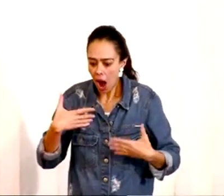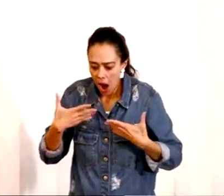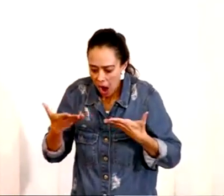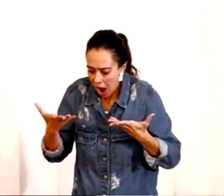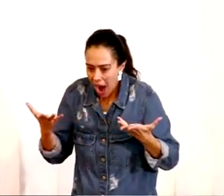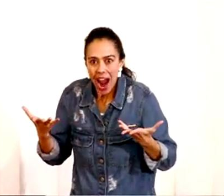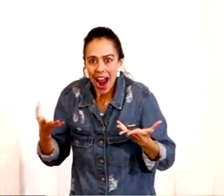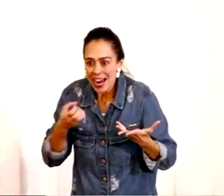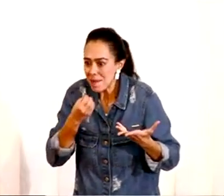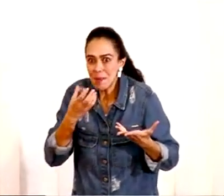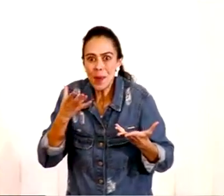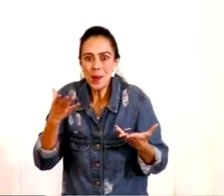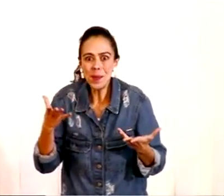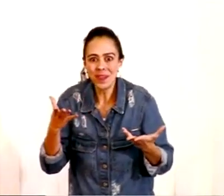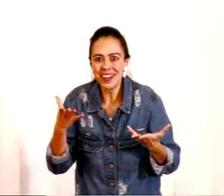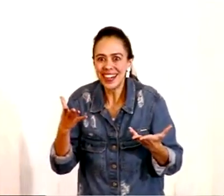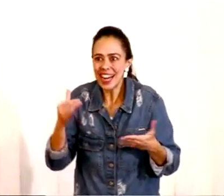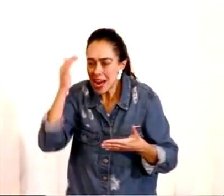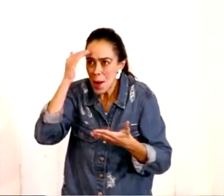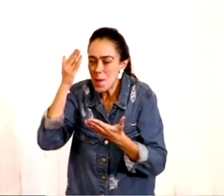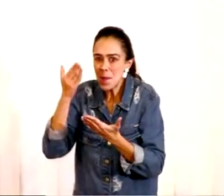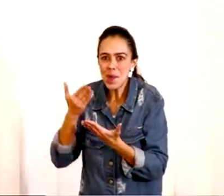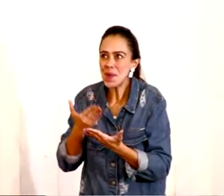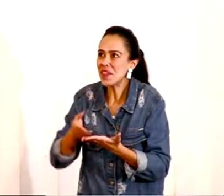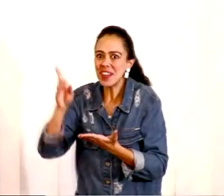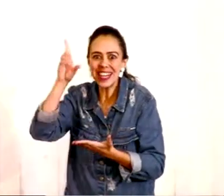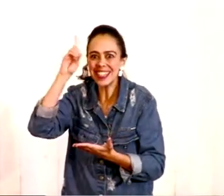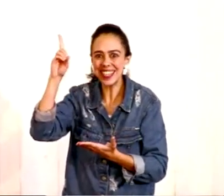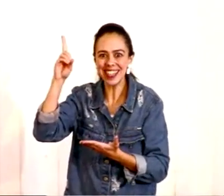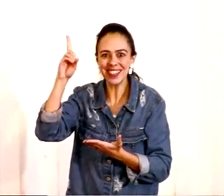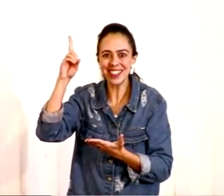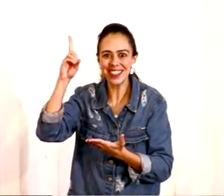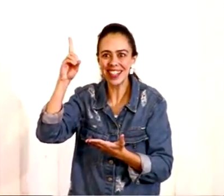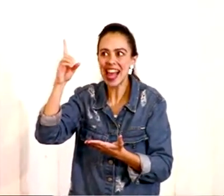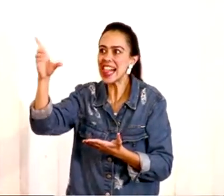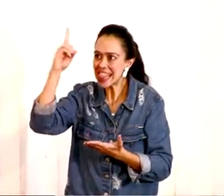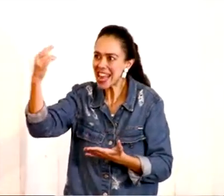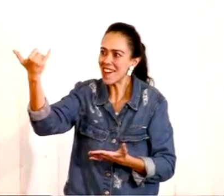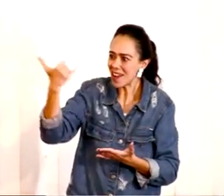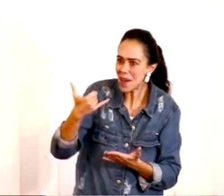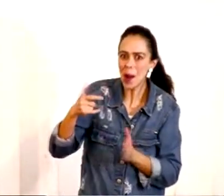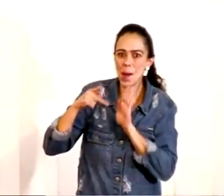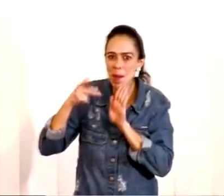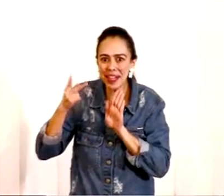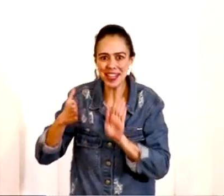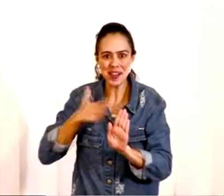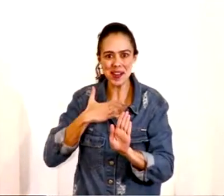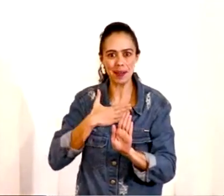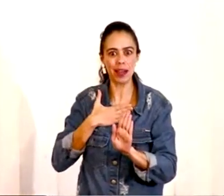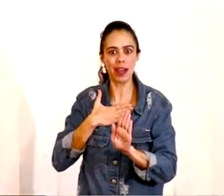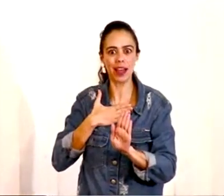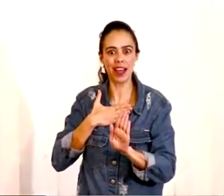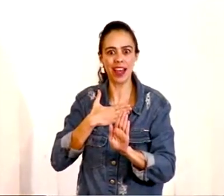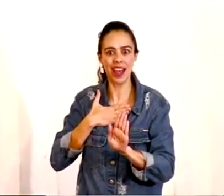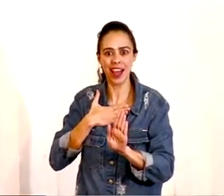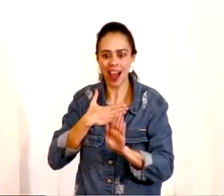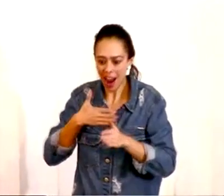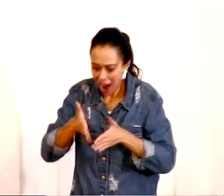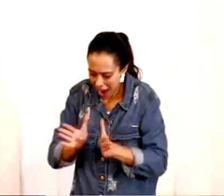e na fé que ela tinha, na promessa que Deus tinha dado em Gênesis 3,15. Esse